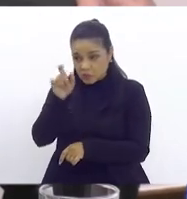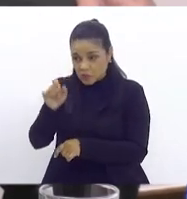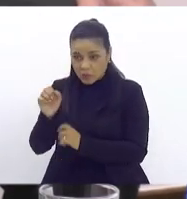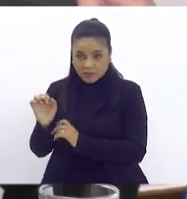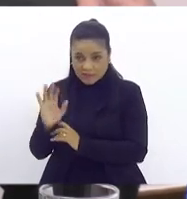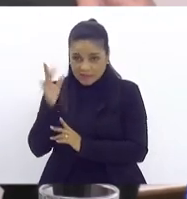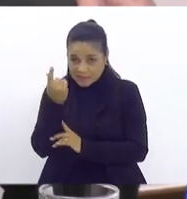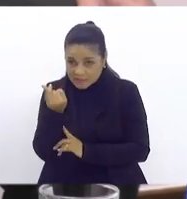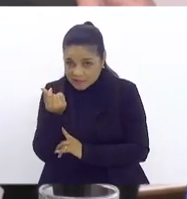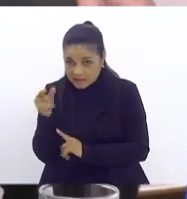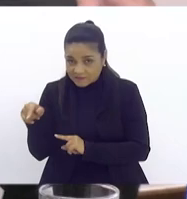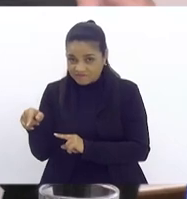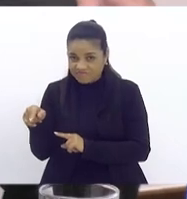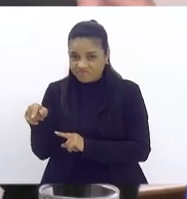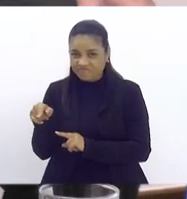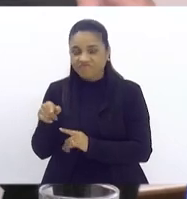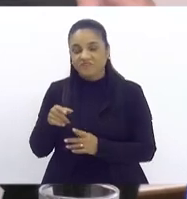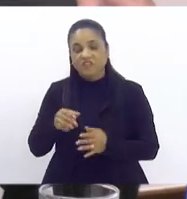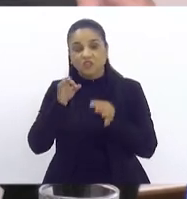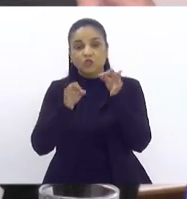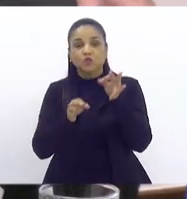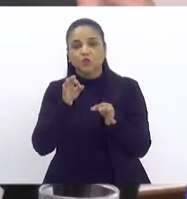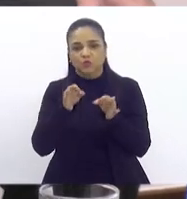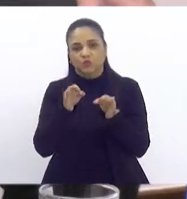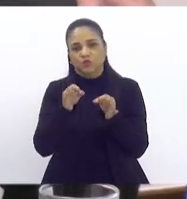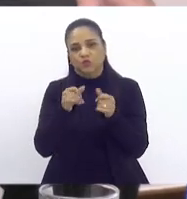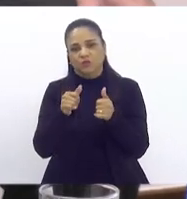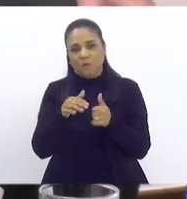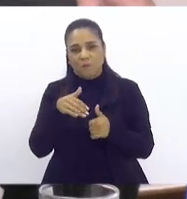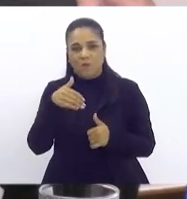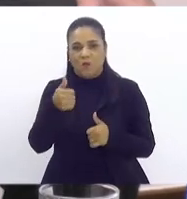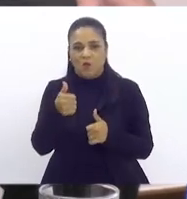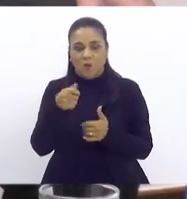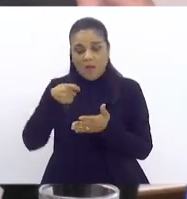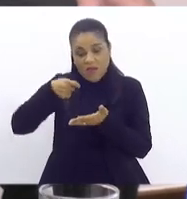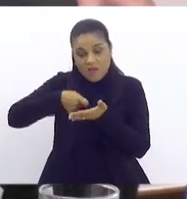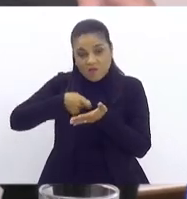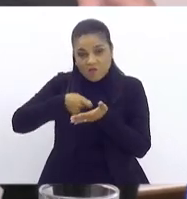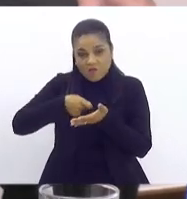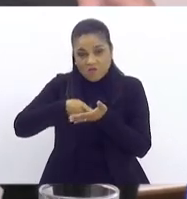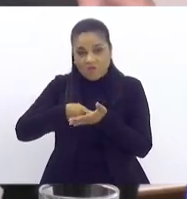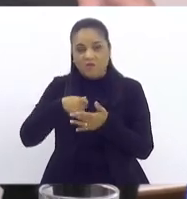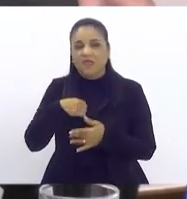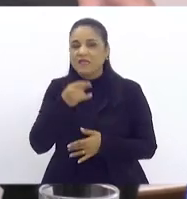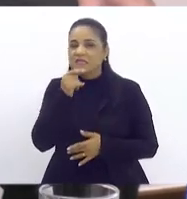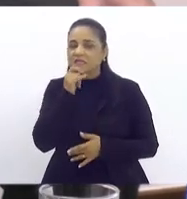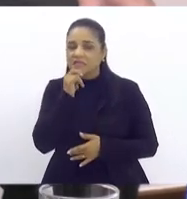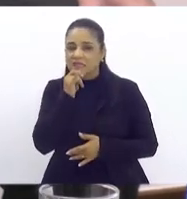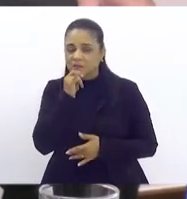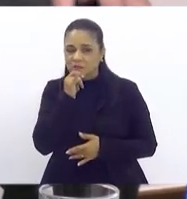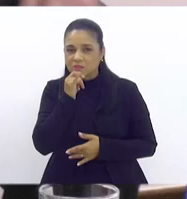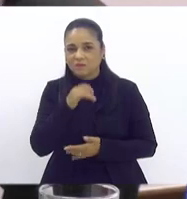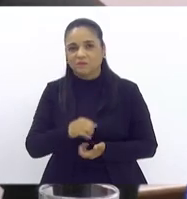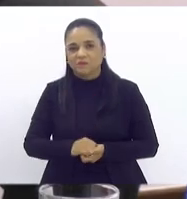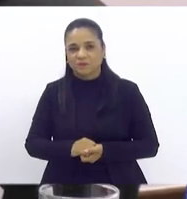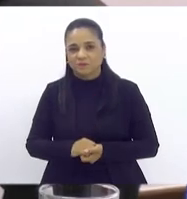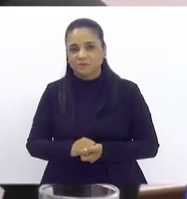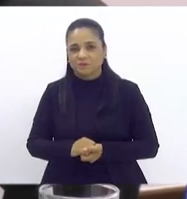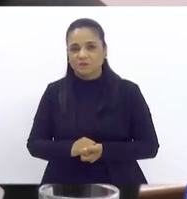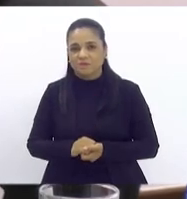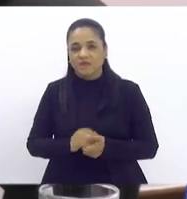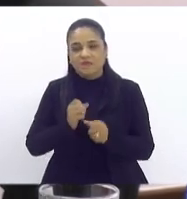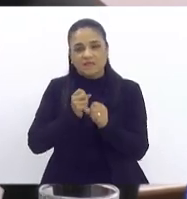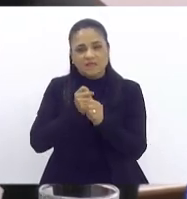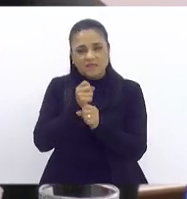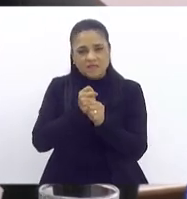etc ele seria mais justo mais eh rigoroso eu vou dar um exemplo durante muito tempo